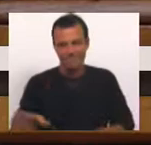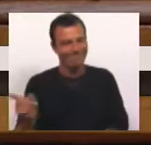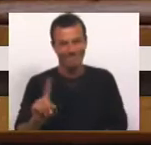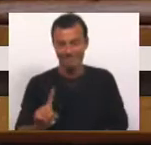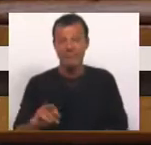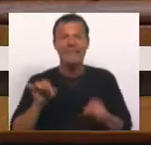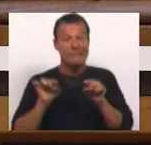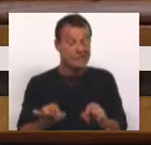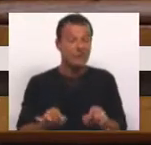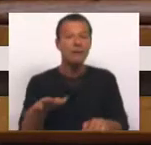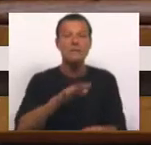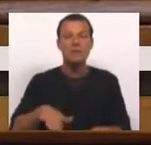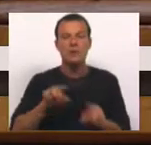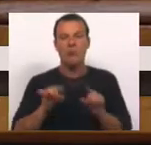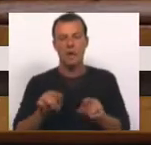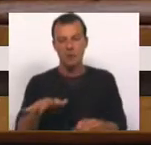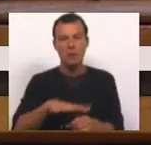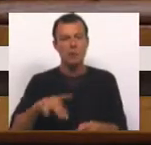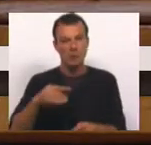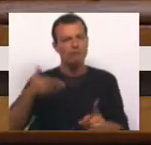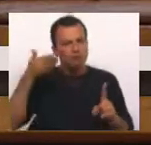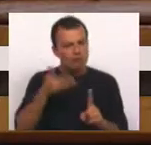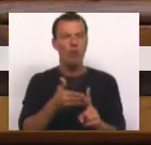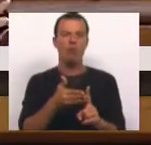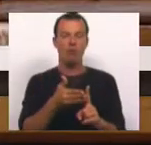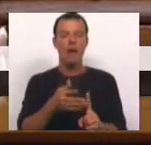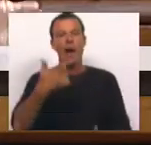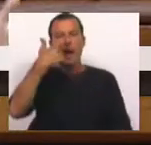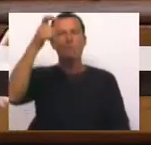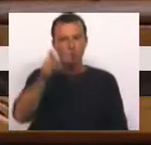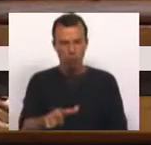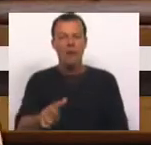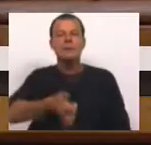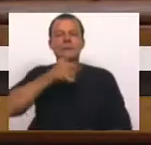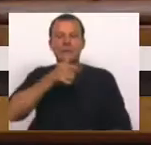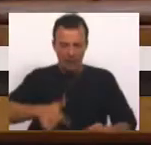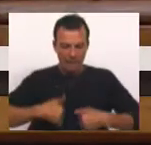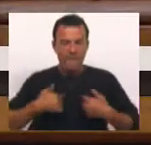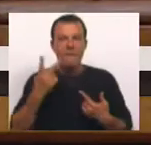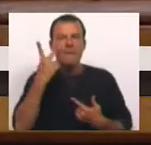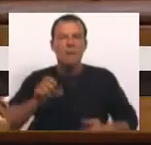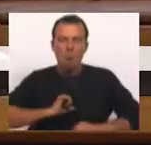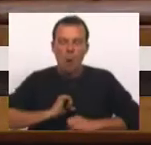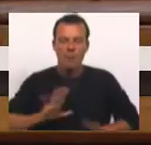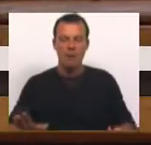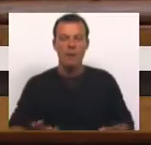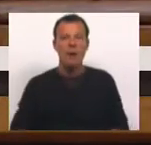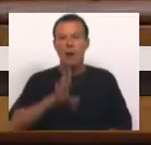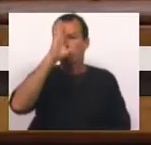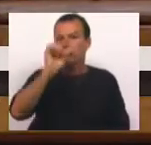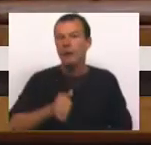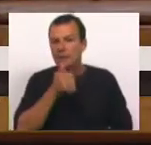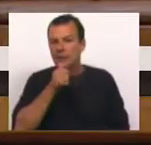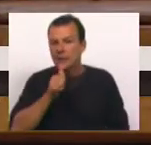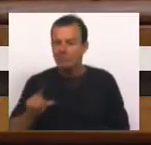permitir que uma pessoa, em casos muito bem definidos, decida o que fazer do fim da sua vida. Não é o Estado que deve decidir por